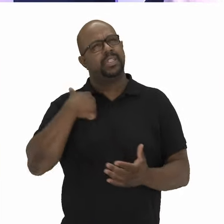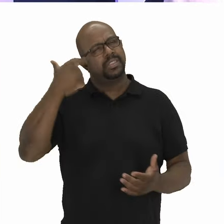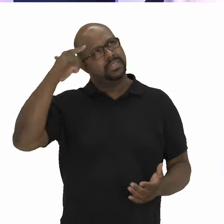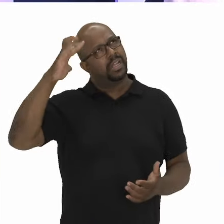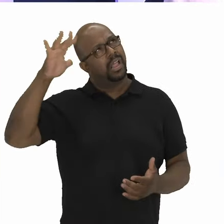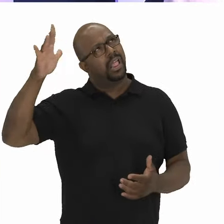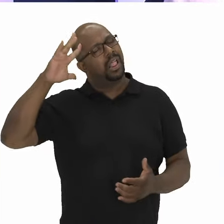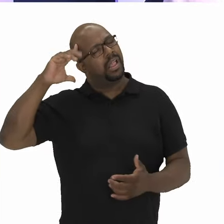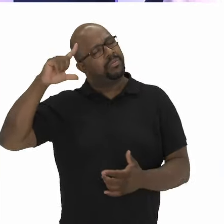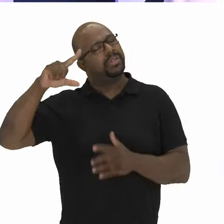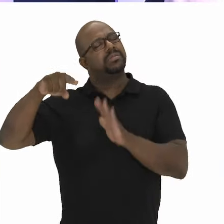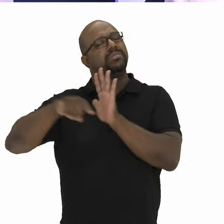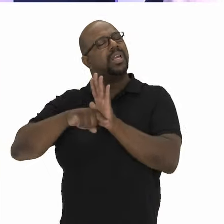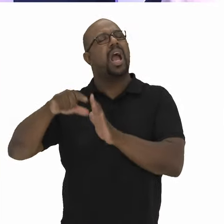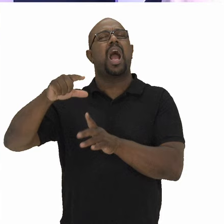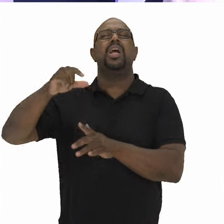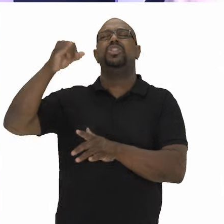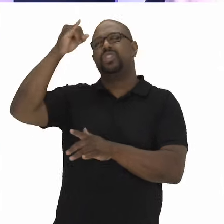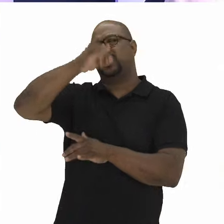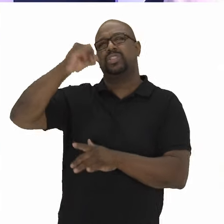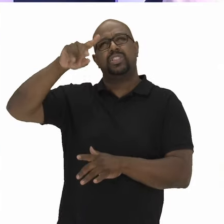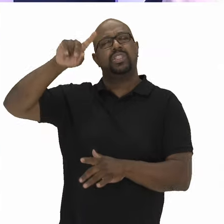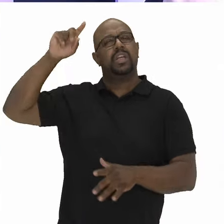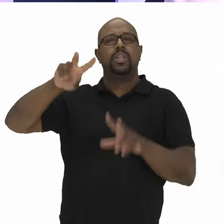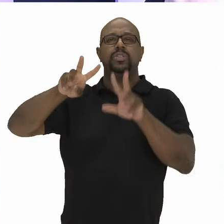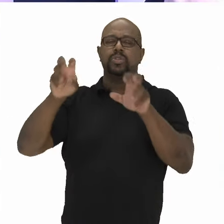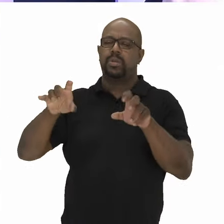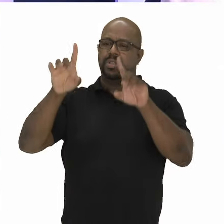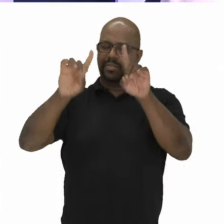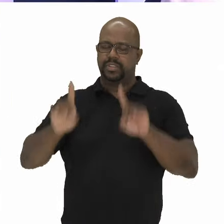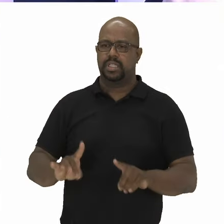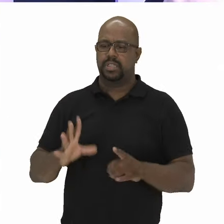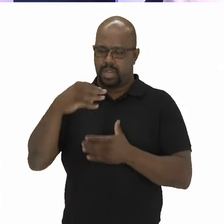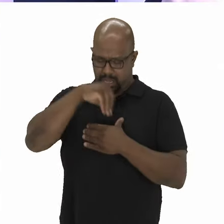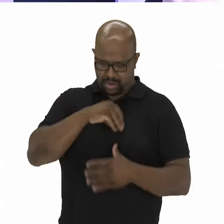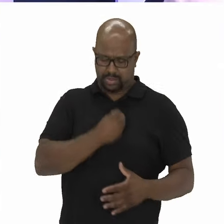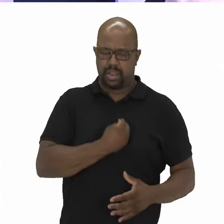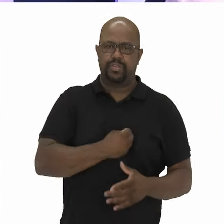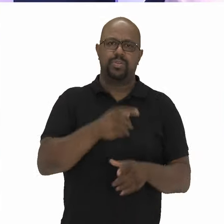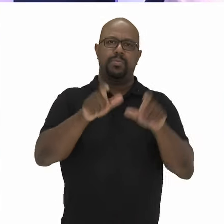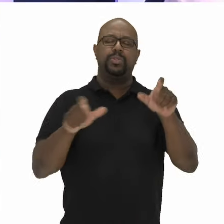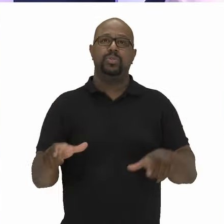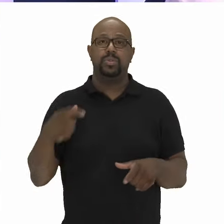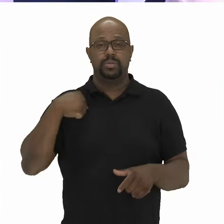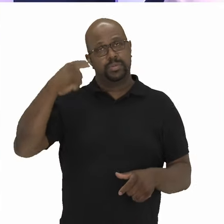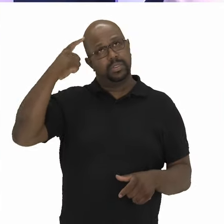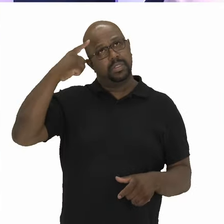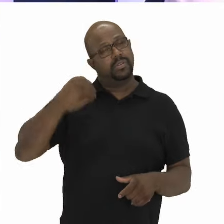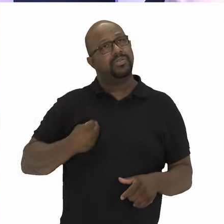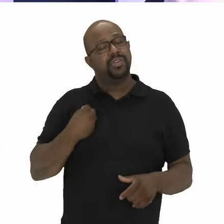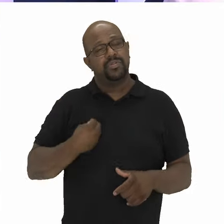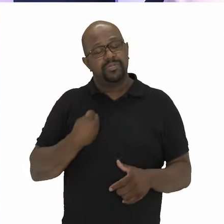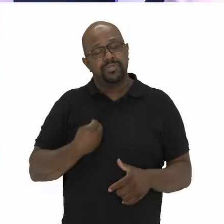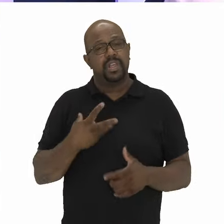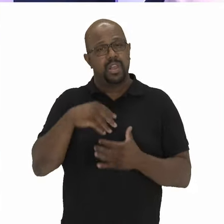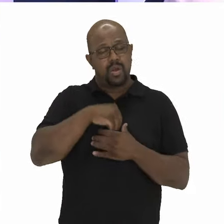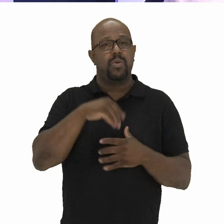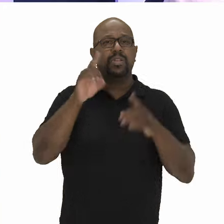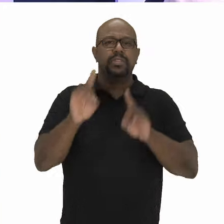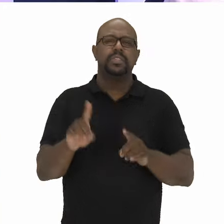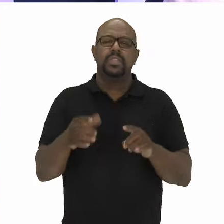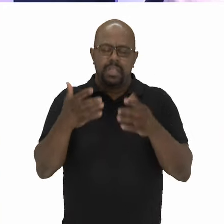dessa percepção antiga sobre o sentido da deficiência numa pessoa no sentido de você viver com